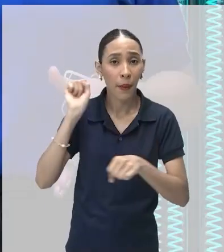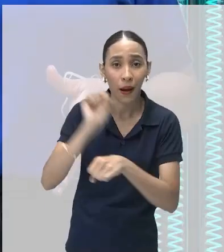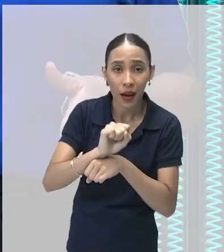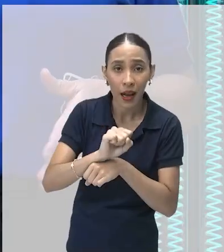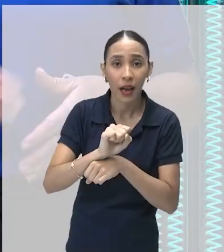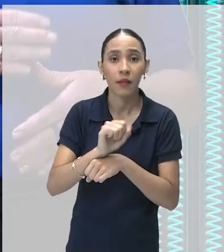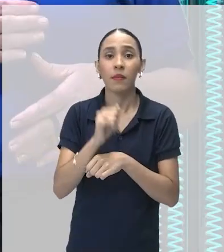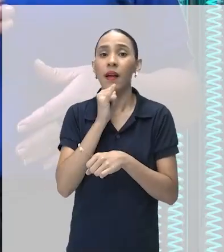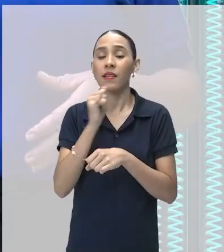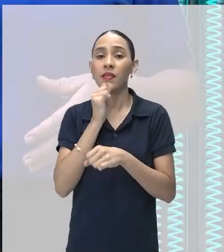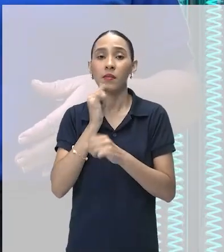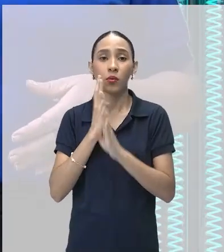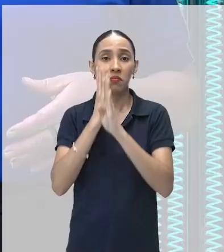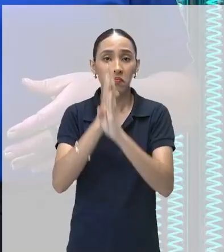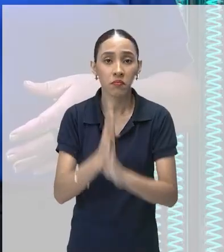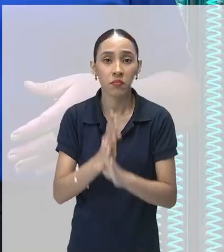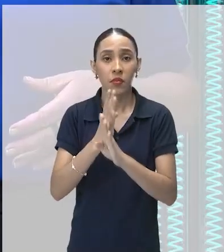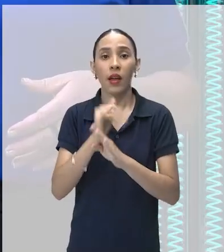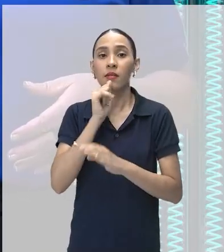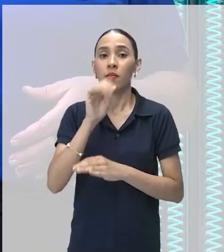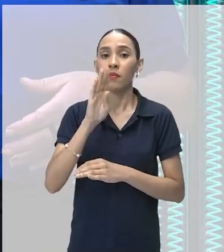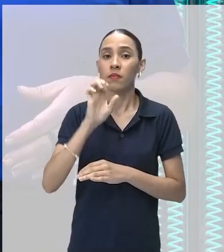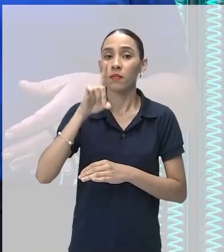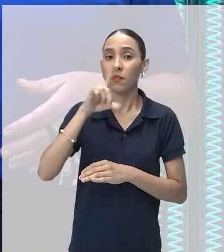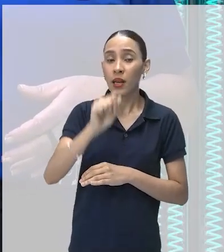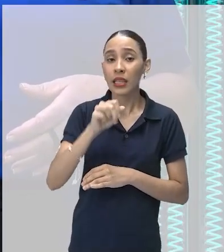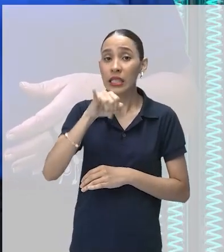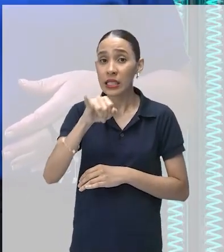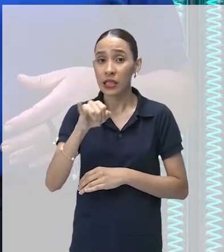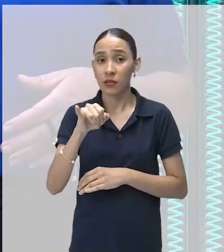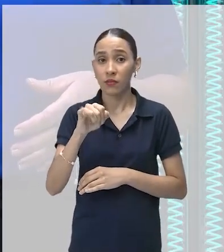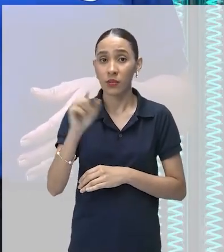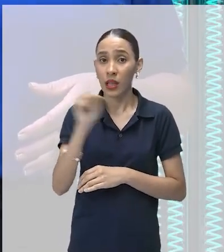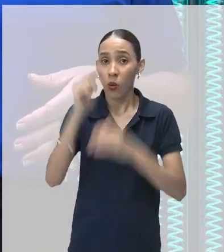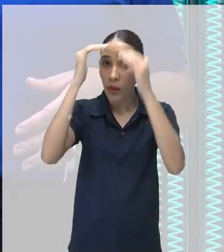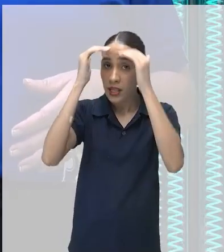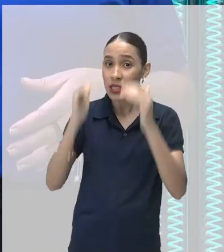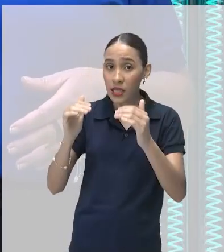ficar perfilada e ver a banda passar, porque se não fizesse isso,